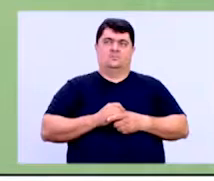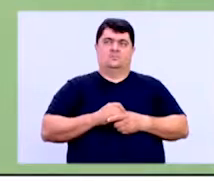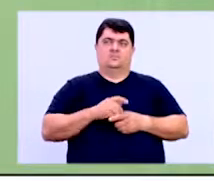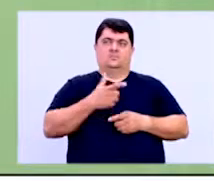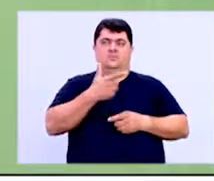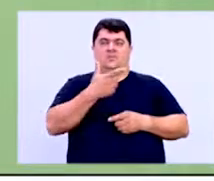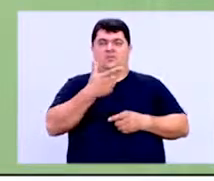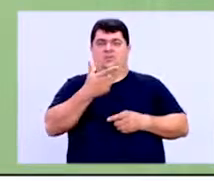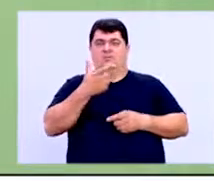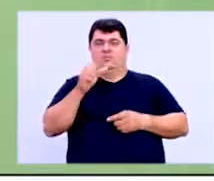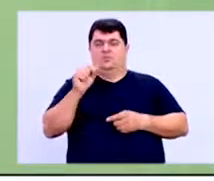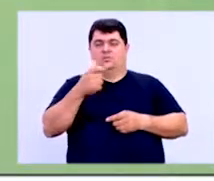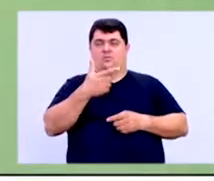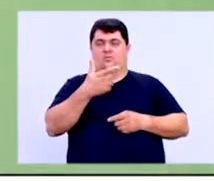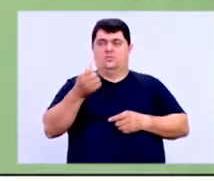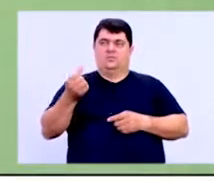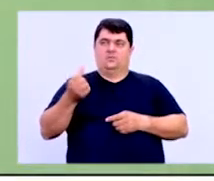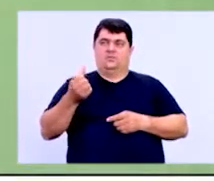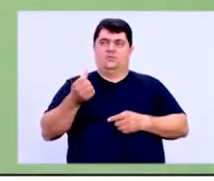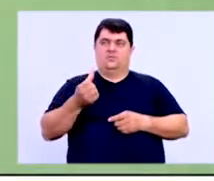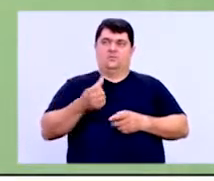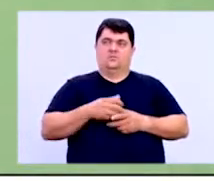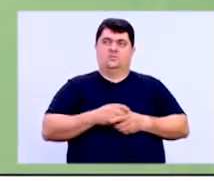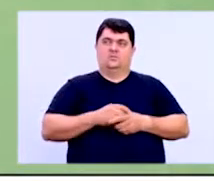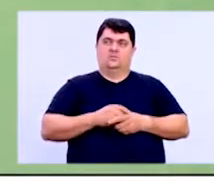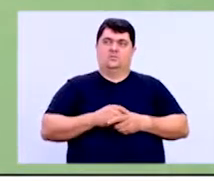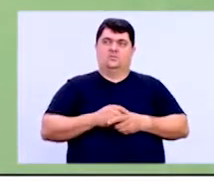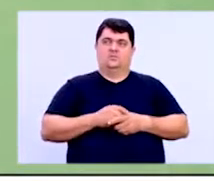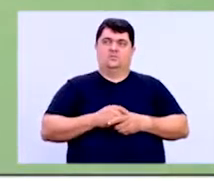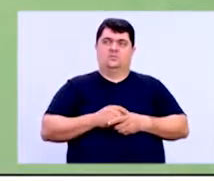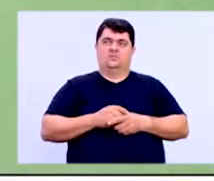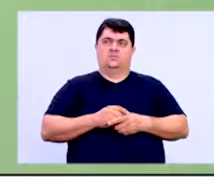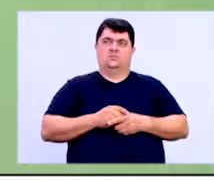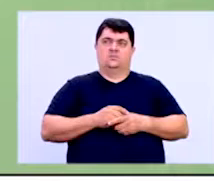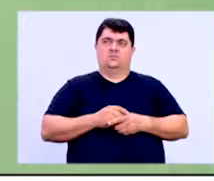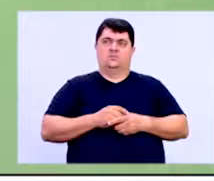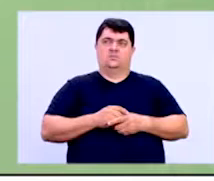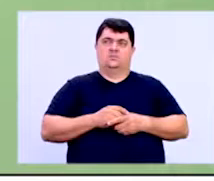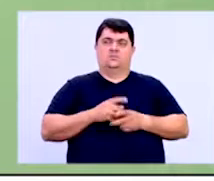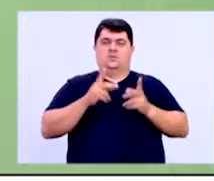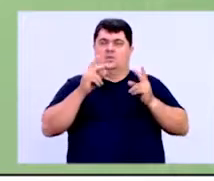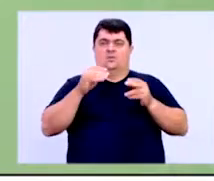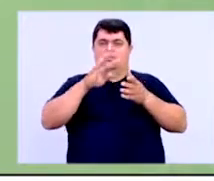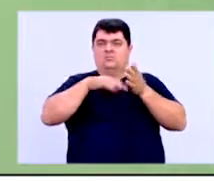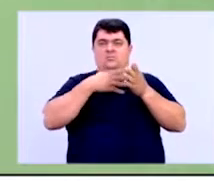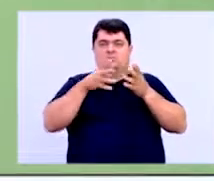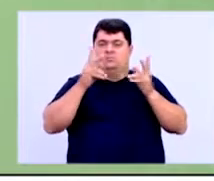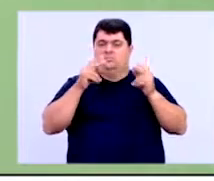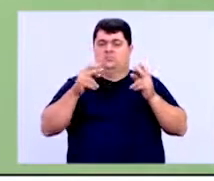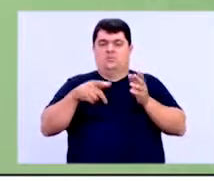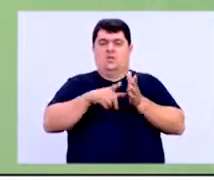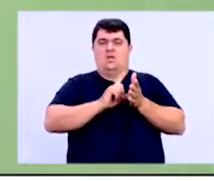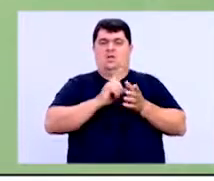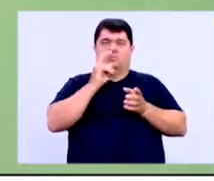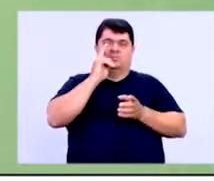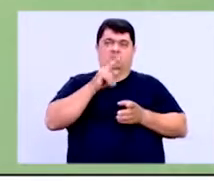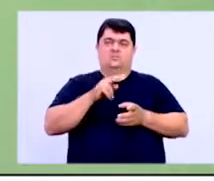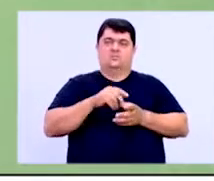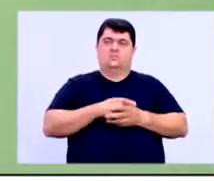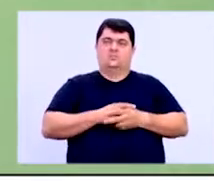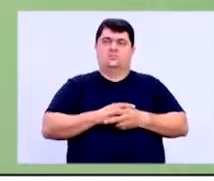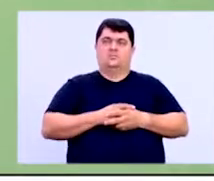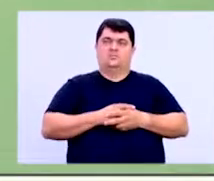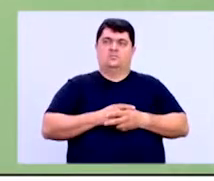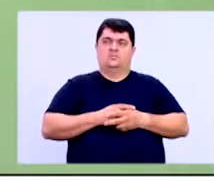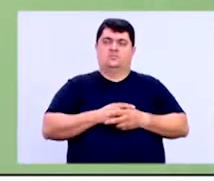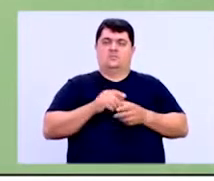(28 e 26). Eu já botei respondido lá para não termos que calcular. Aquela tabela vai ser a mesma tabela daquela que vimos anteriormente, né? Que vai ter que